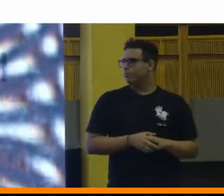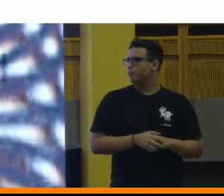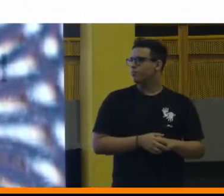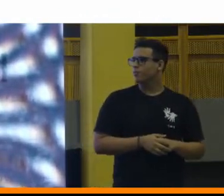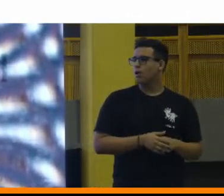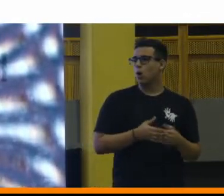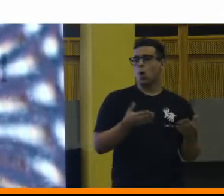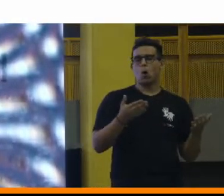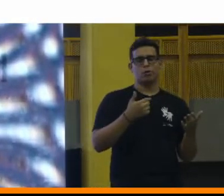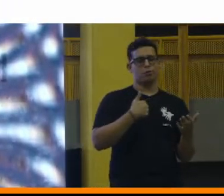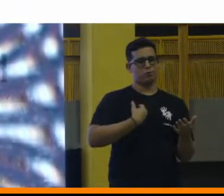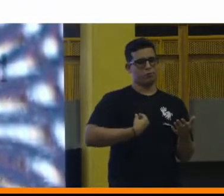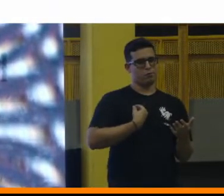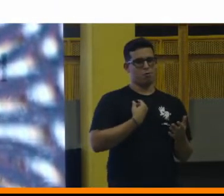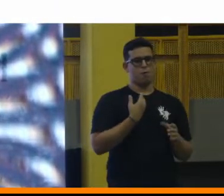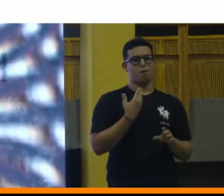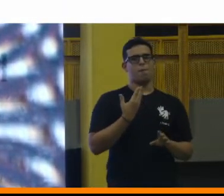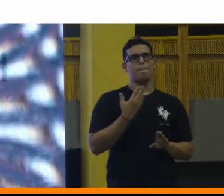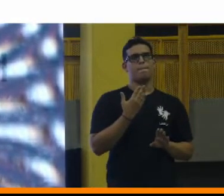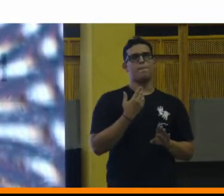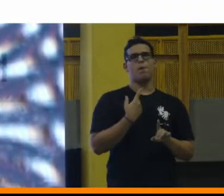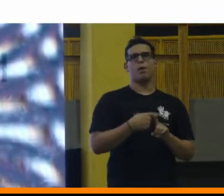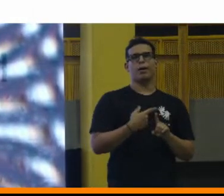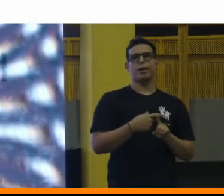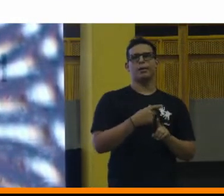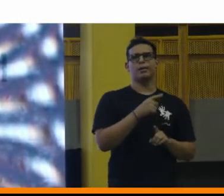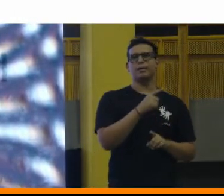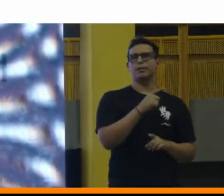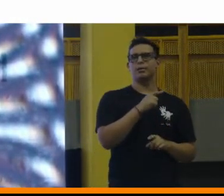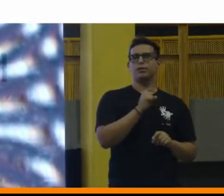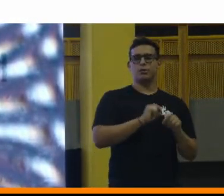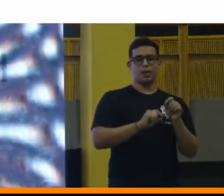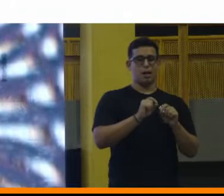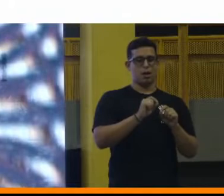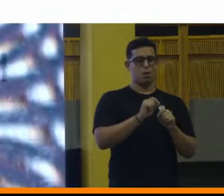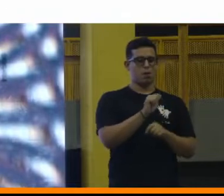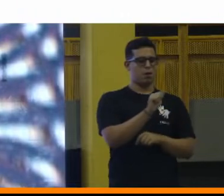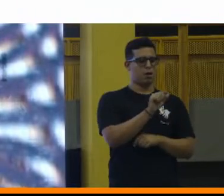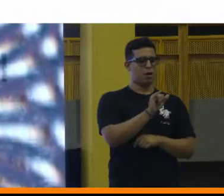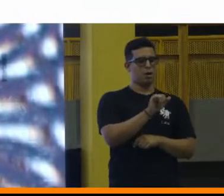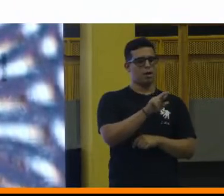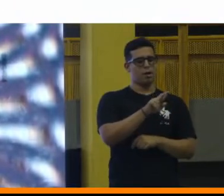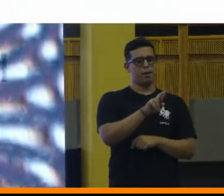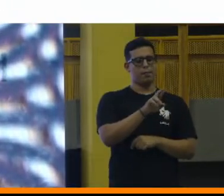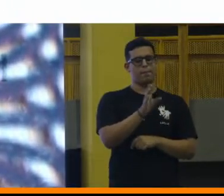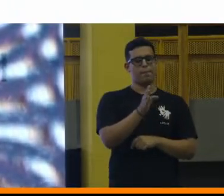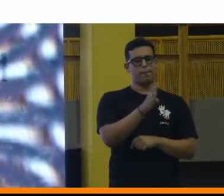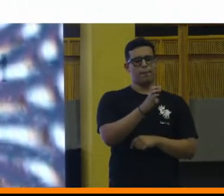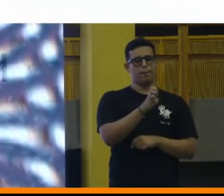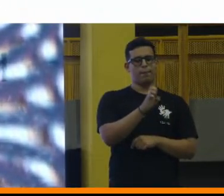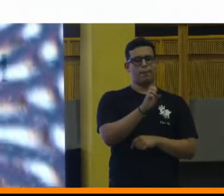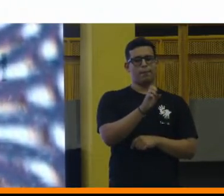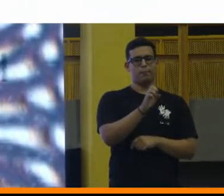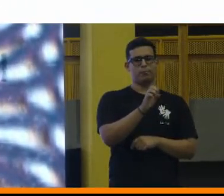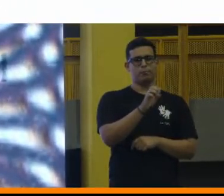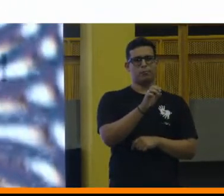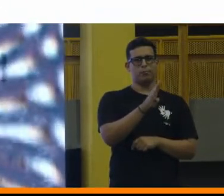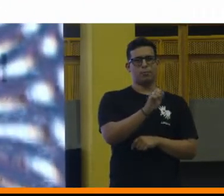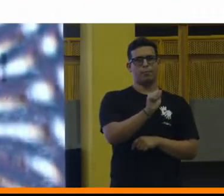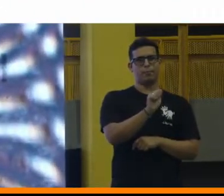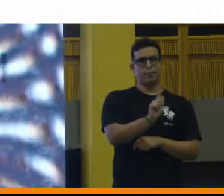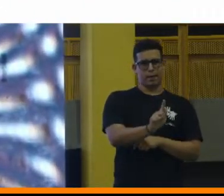hoje porque tinha o famoso airbag. Mas mesmo com o tal do